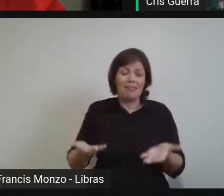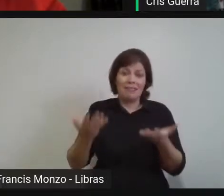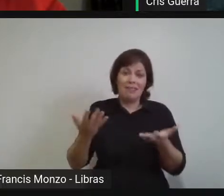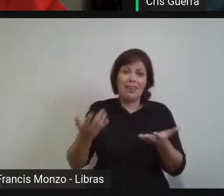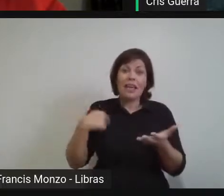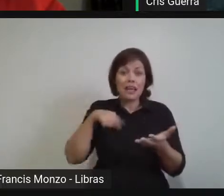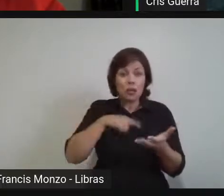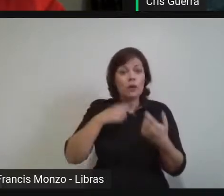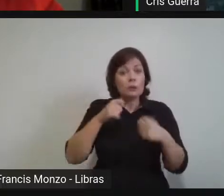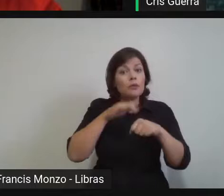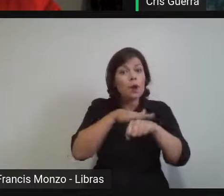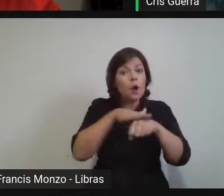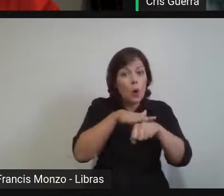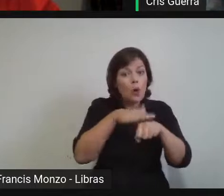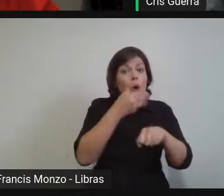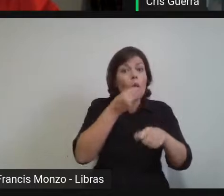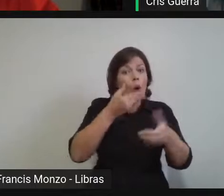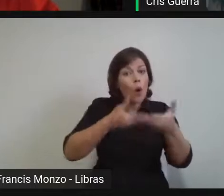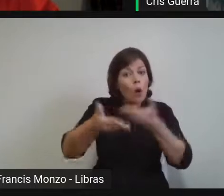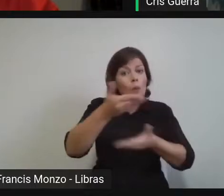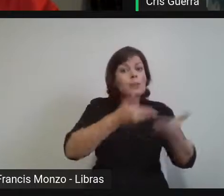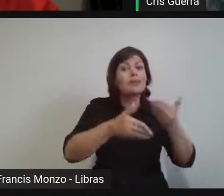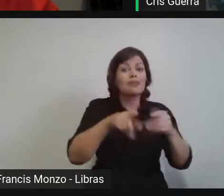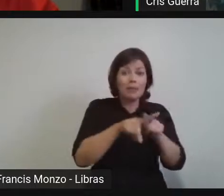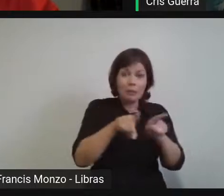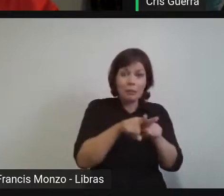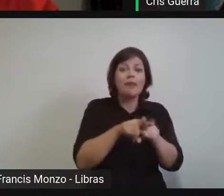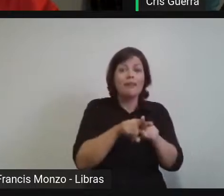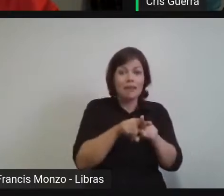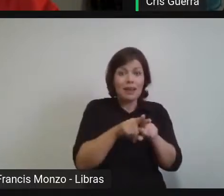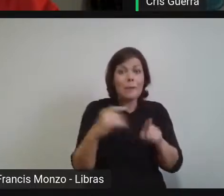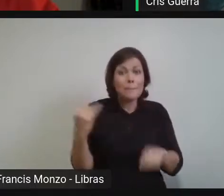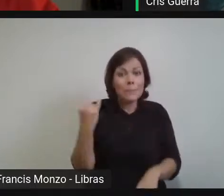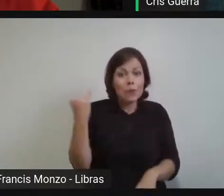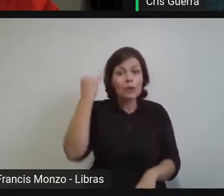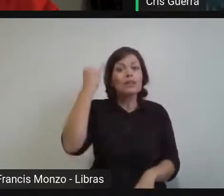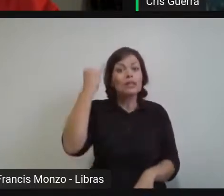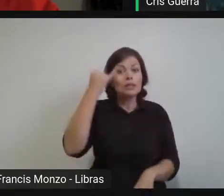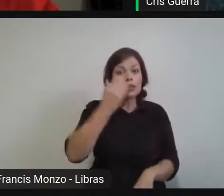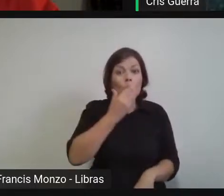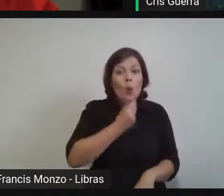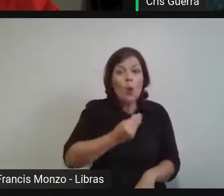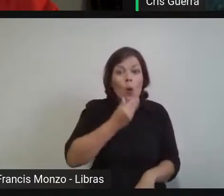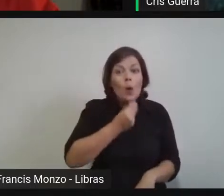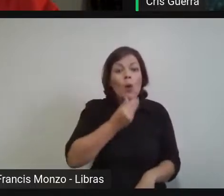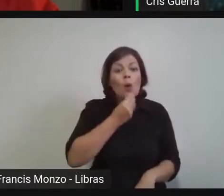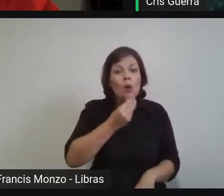com os homens. Eu acho que os homens, muitas vezes, eu acho muito importante a gente colocar eles